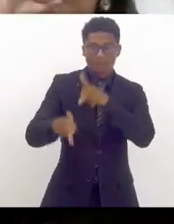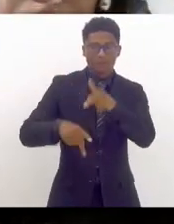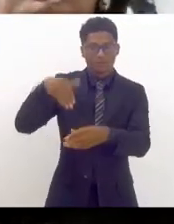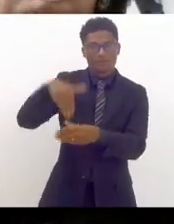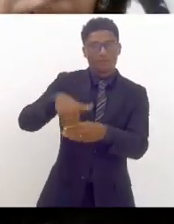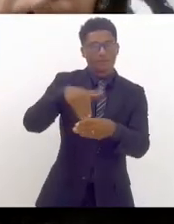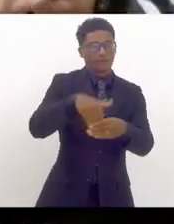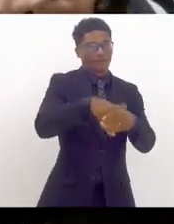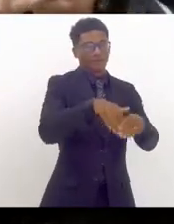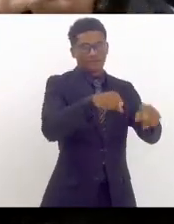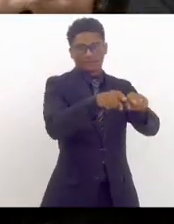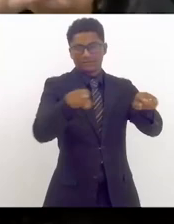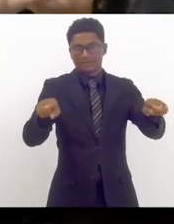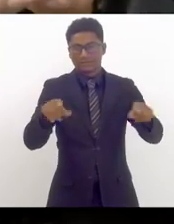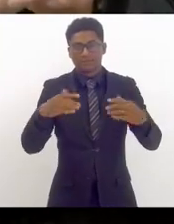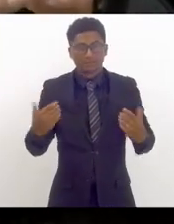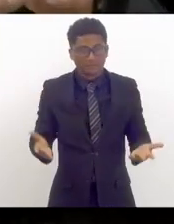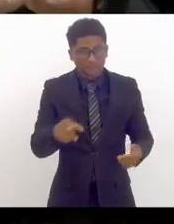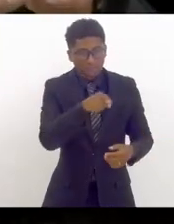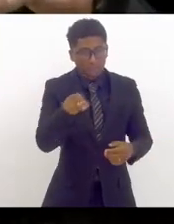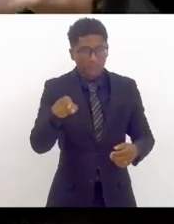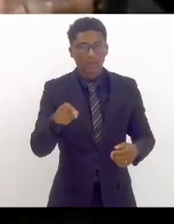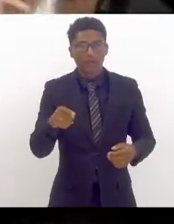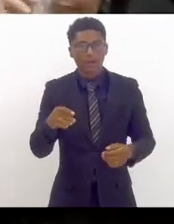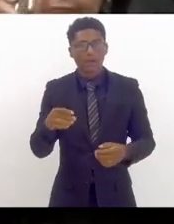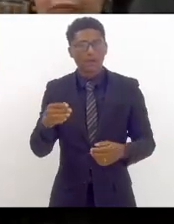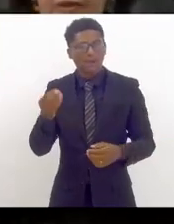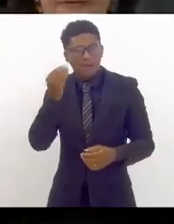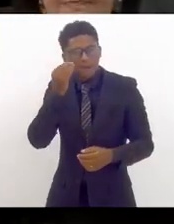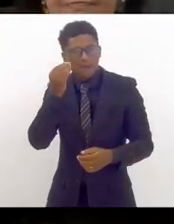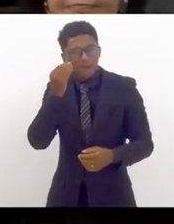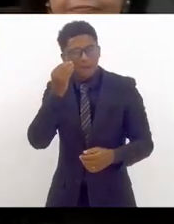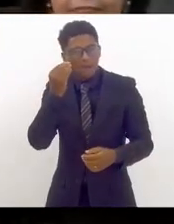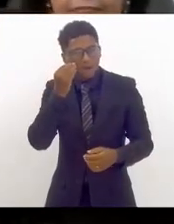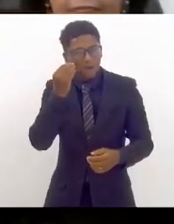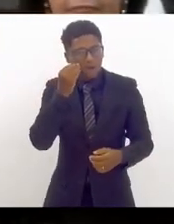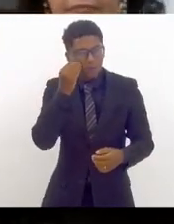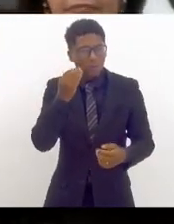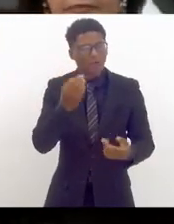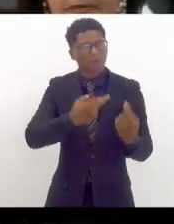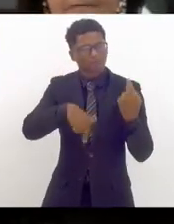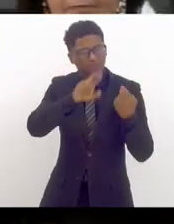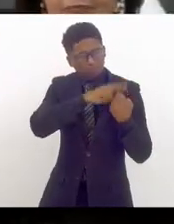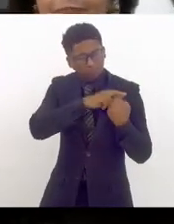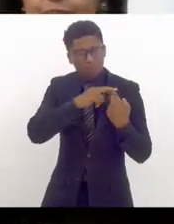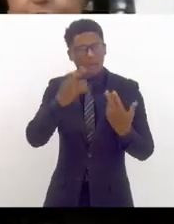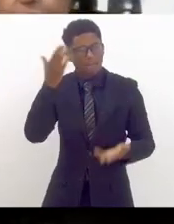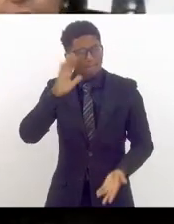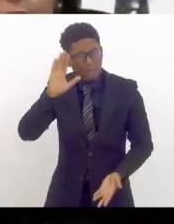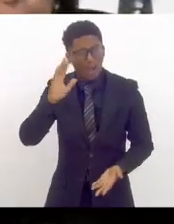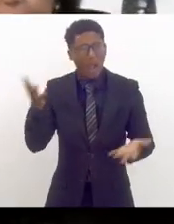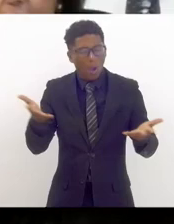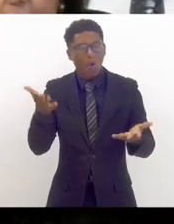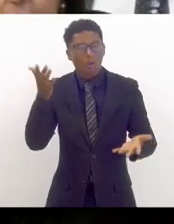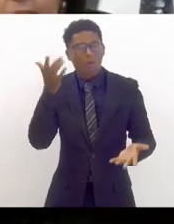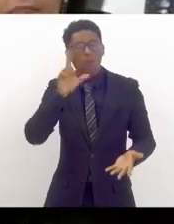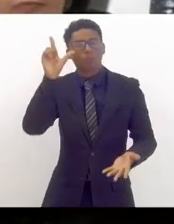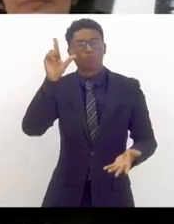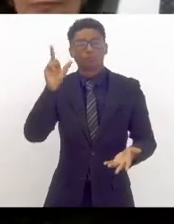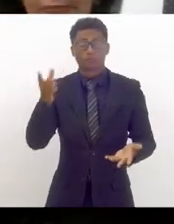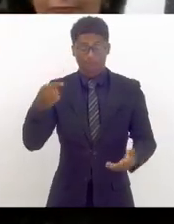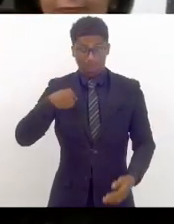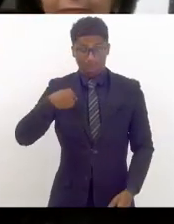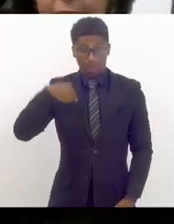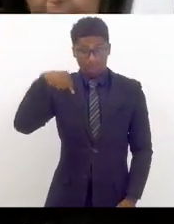atrás do voto, disputou, assumiu compromissos e vai cumprir. Outra coisa, eu como decano aqui,